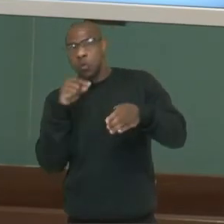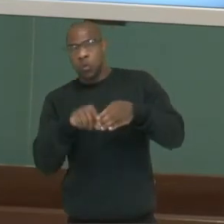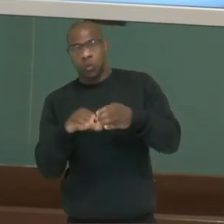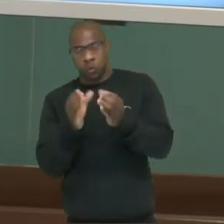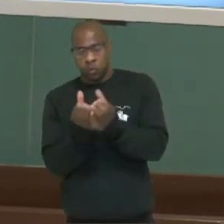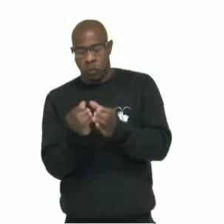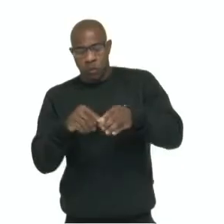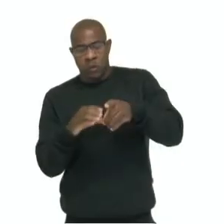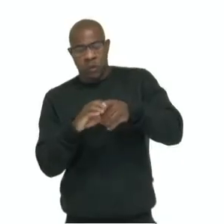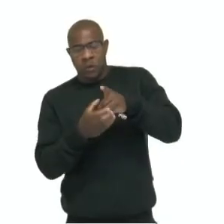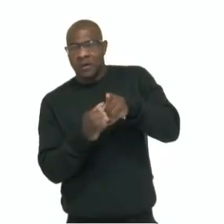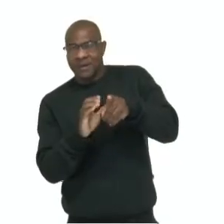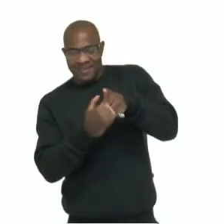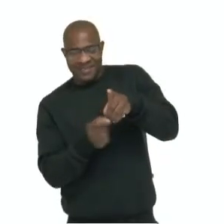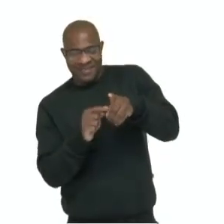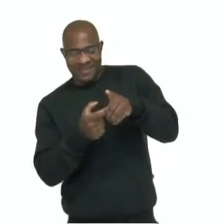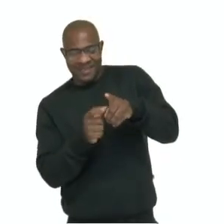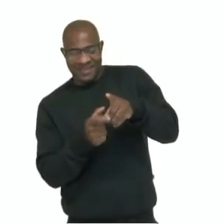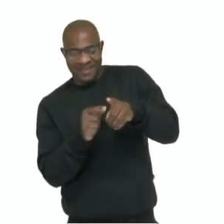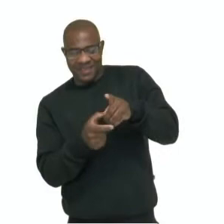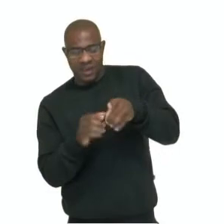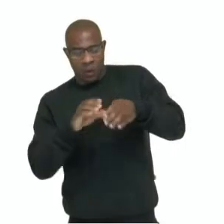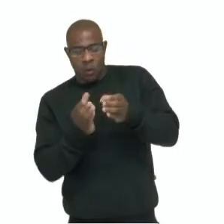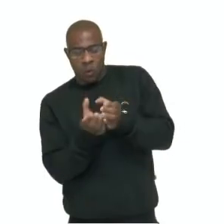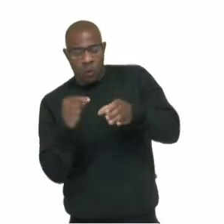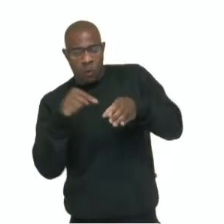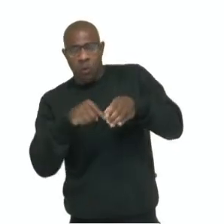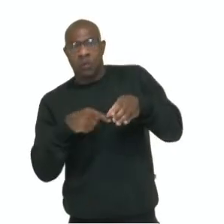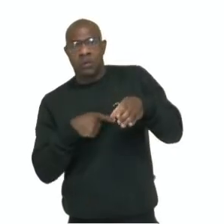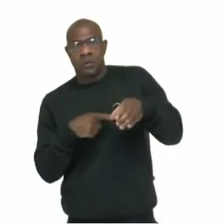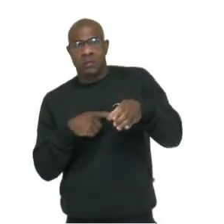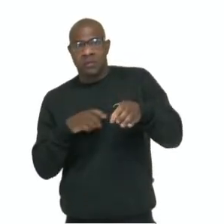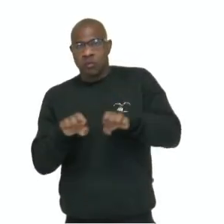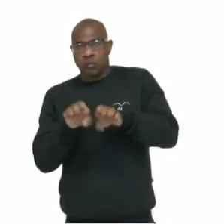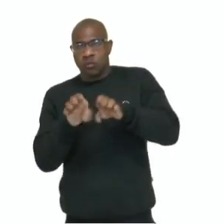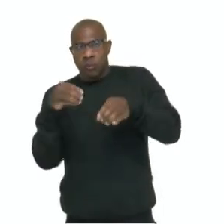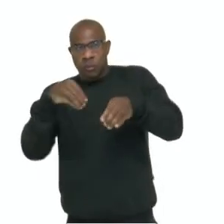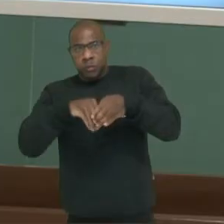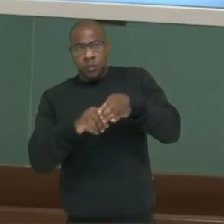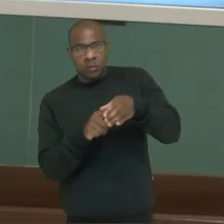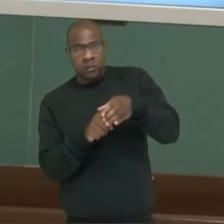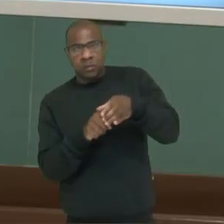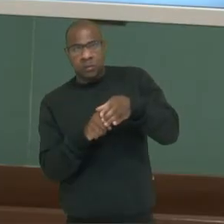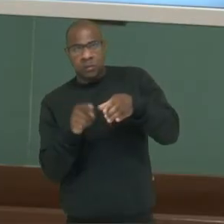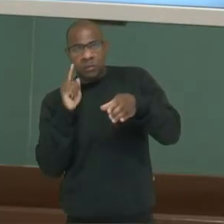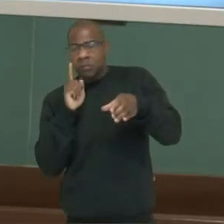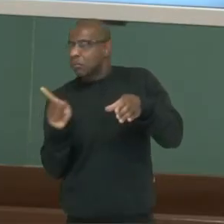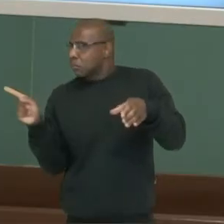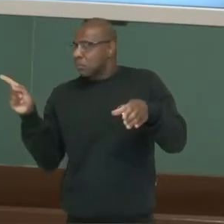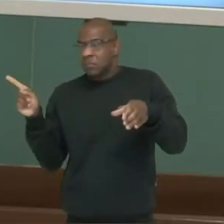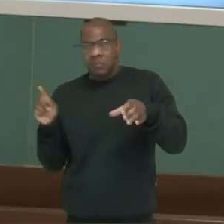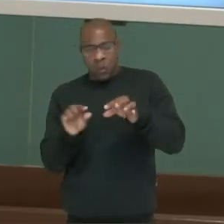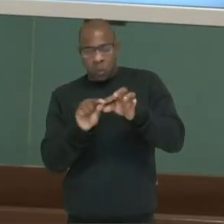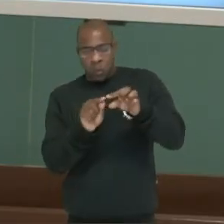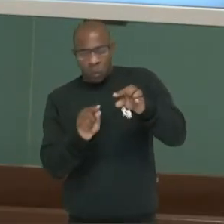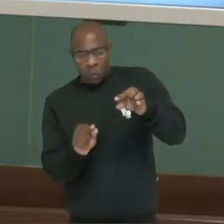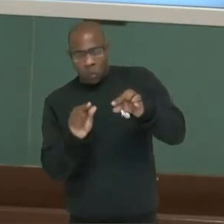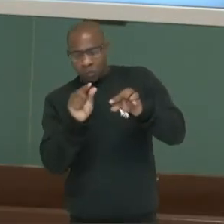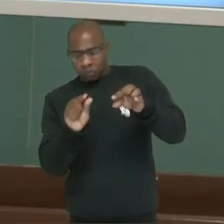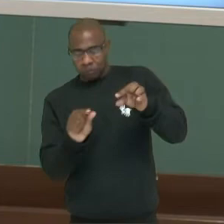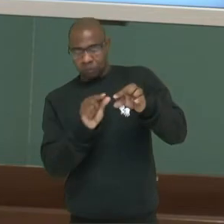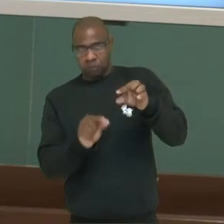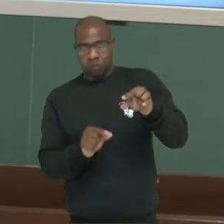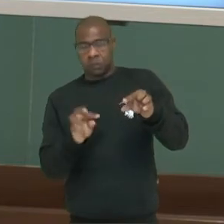no testículo. Vocês estão vendo aqui essa estrutura aqui? Eles são uns tubinhos assim, eles são chamados